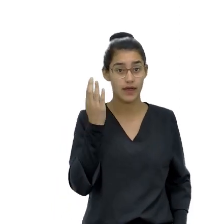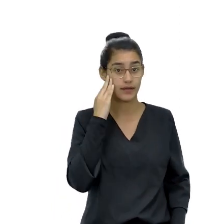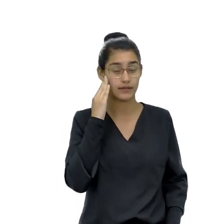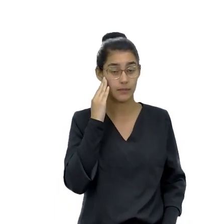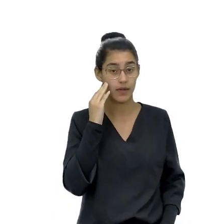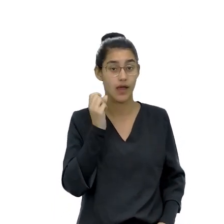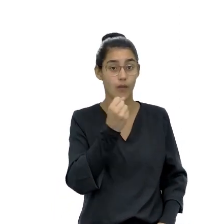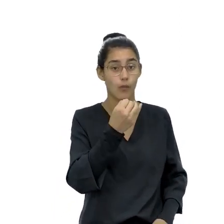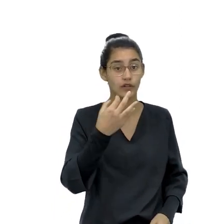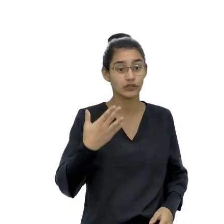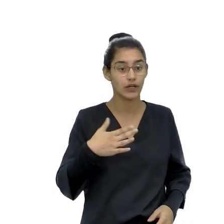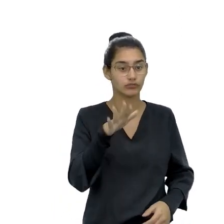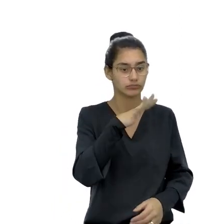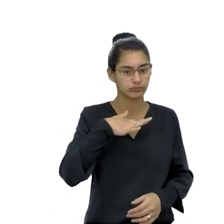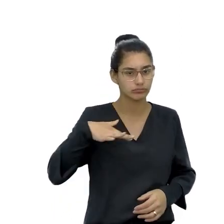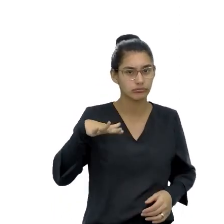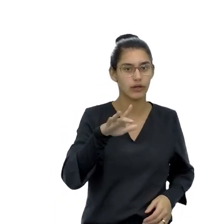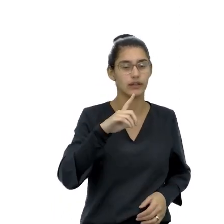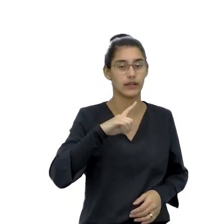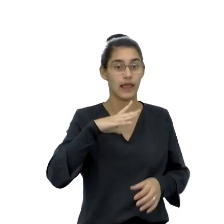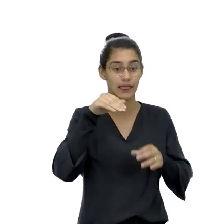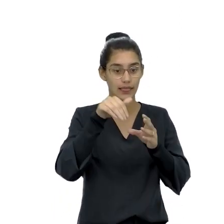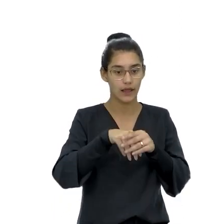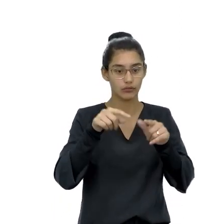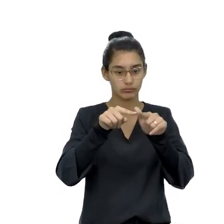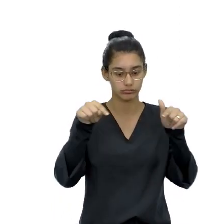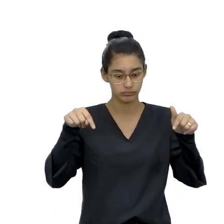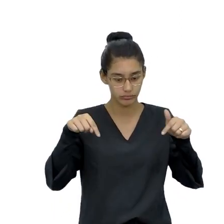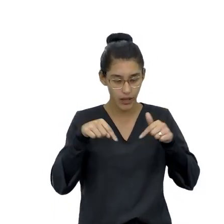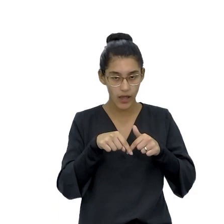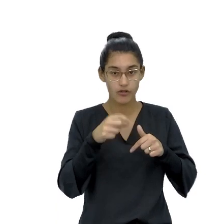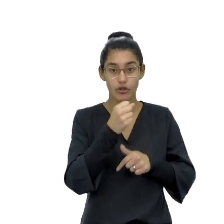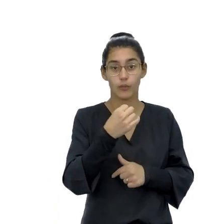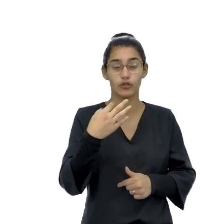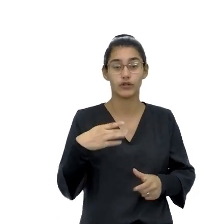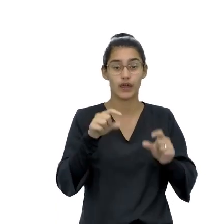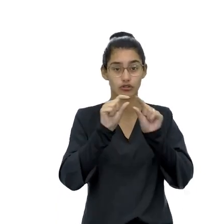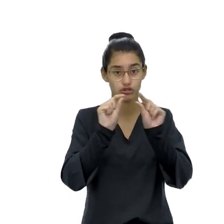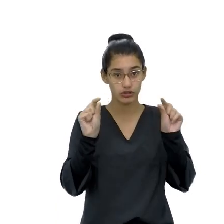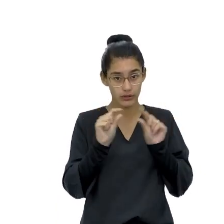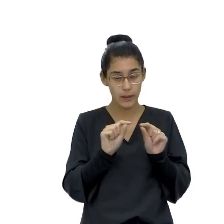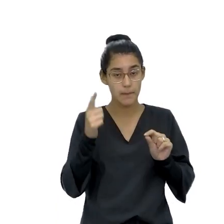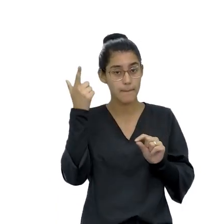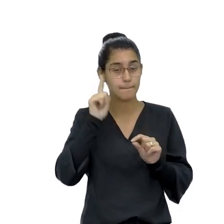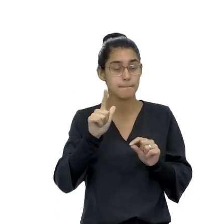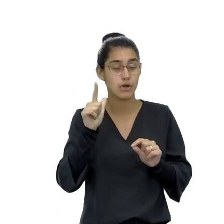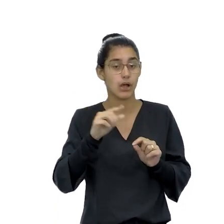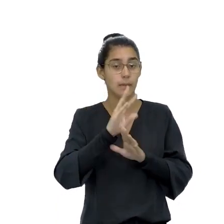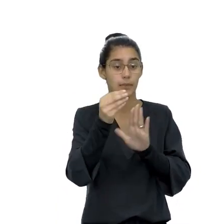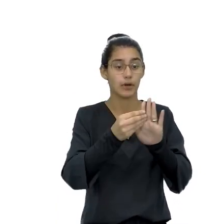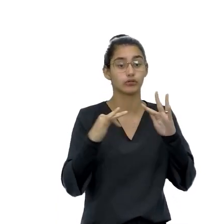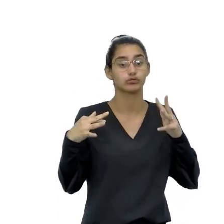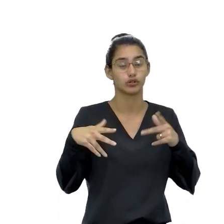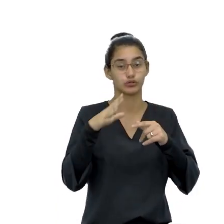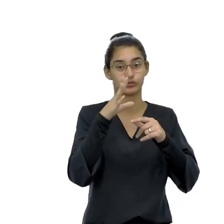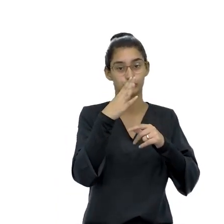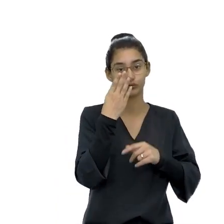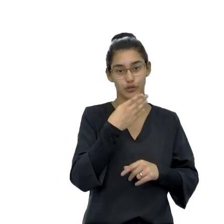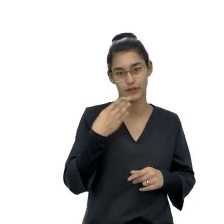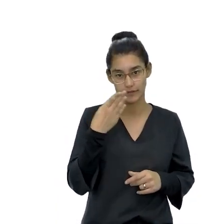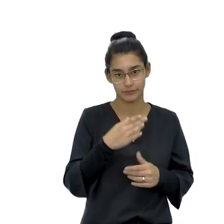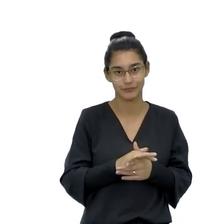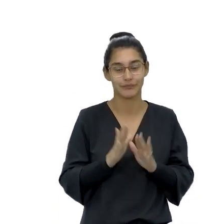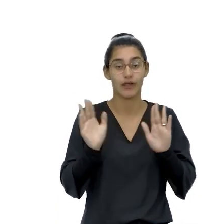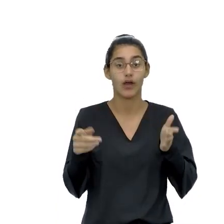a quantidade de espaços dentro da caixa, a quantidade de linhas, para eu poder acomodar todos esses doces.